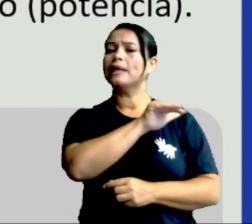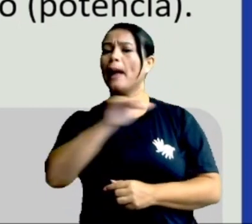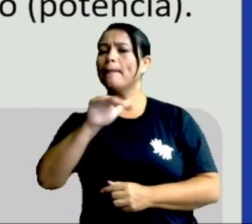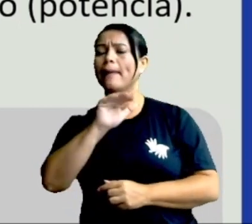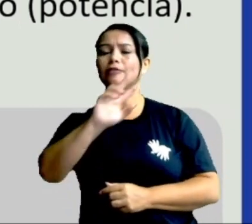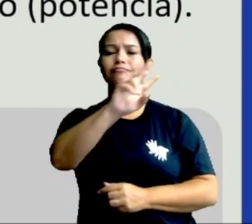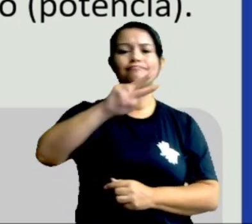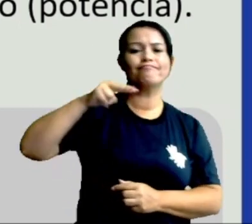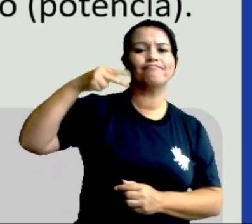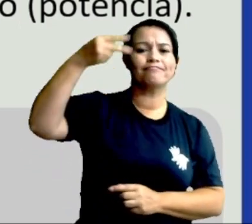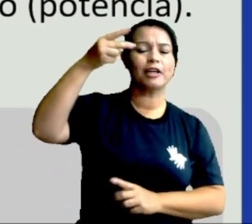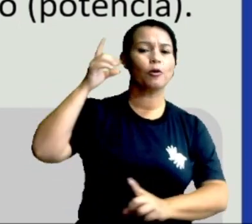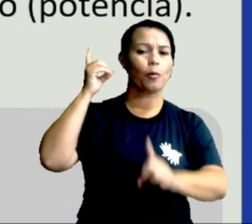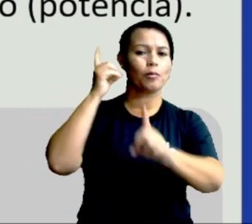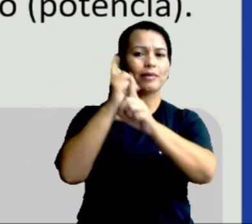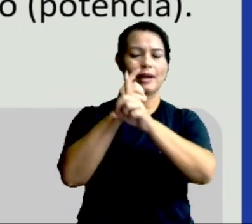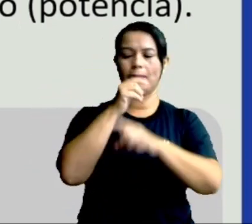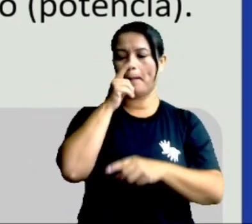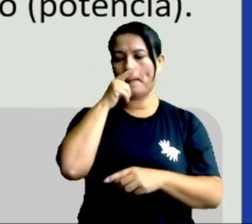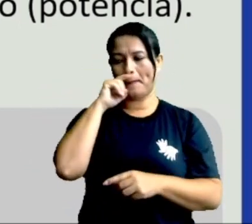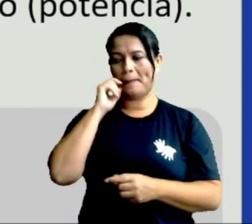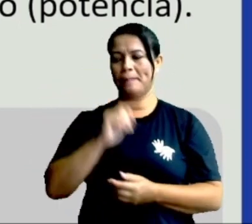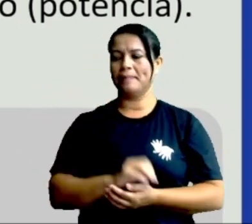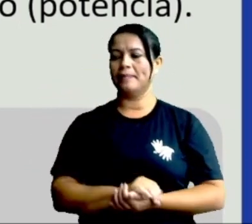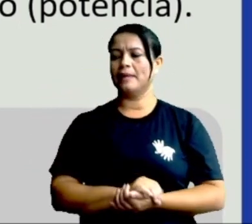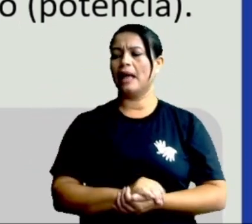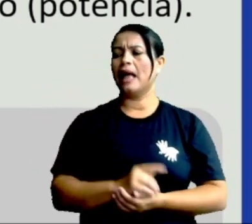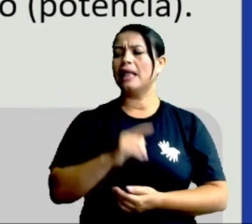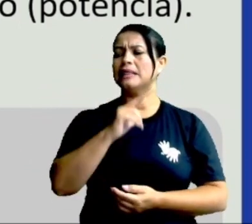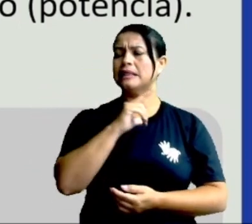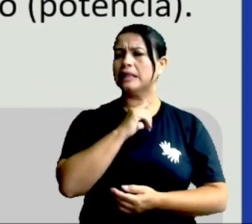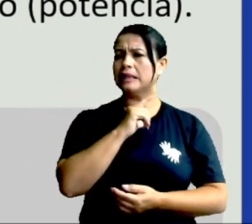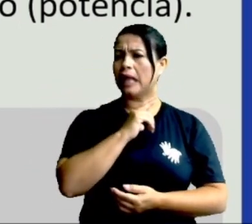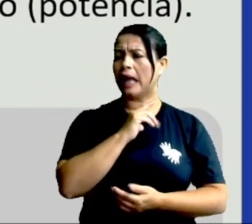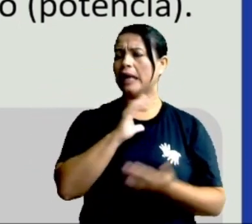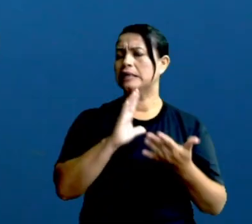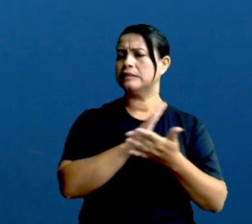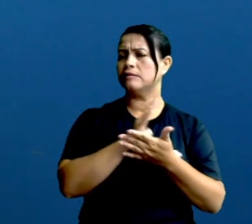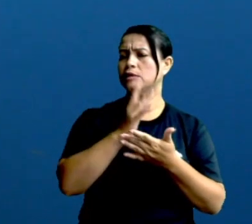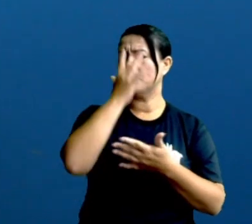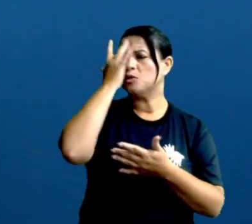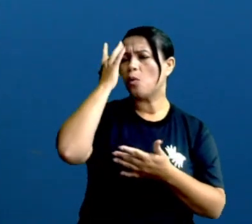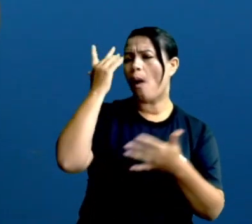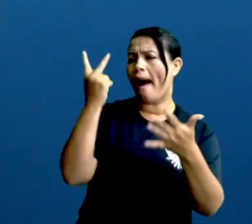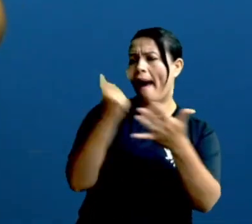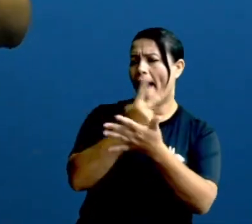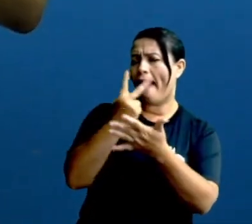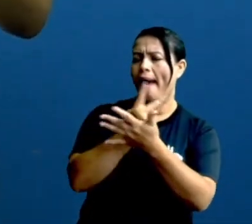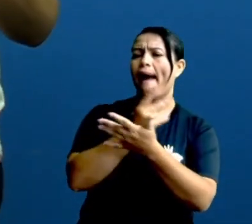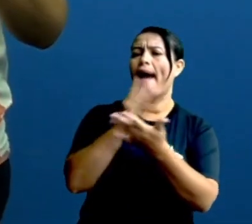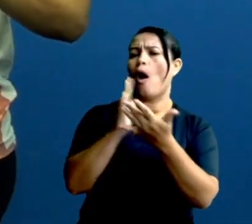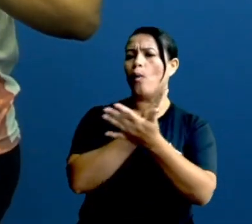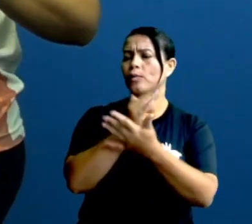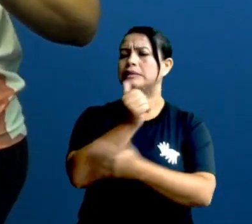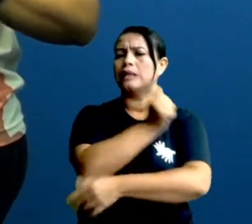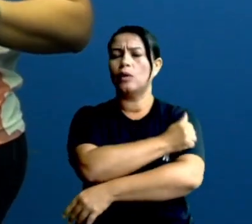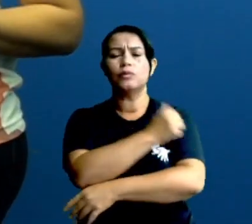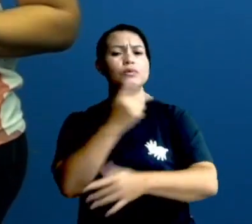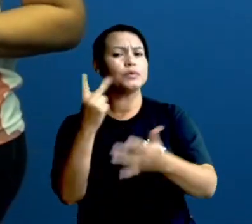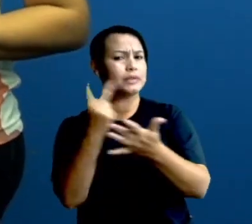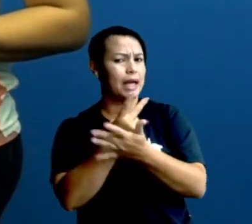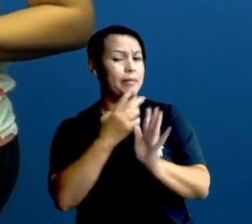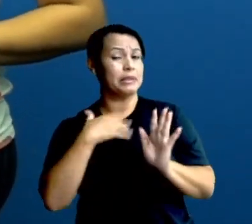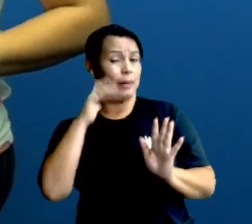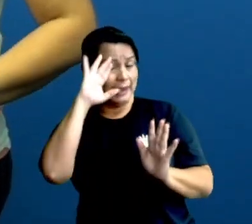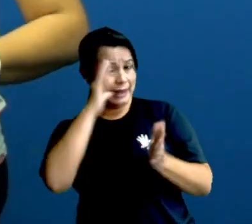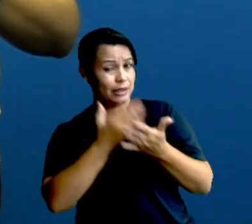resultado, potência, certo? Tem um erro muito comum que acontece com alguns alunos, né? Mas acredito que esse aluno não estudou